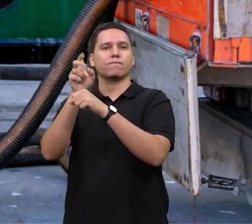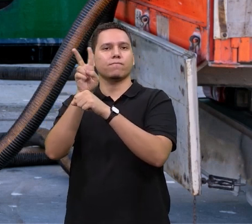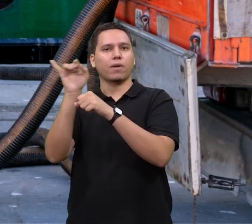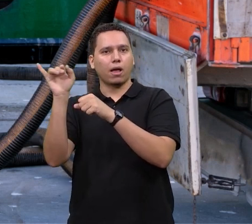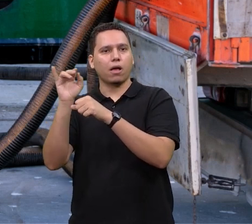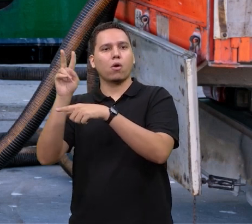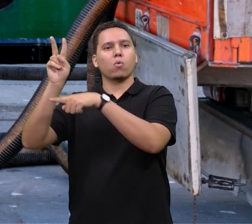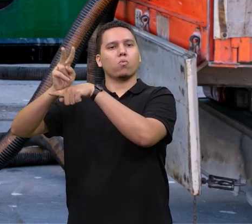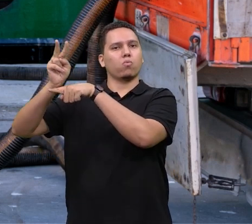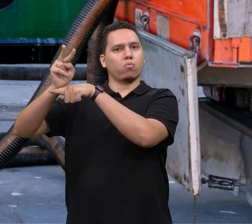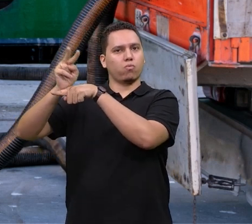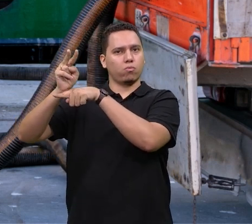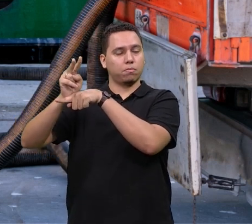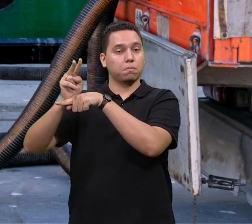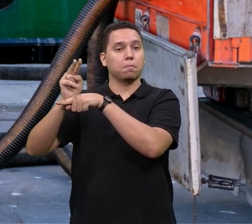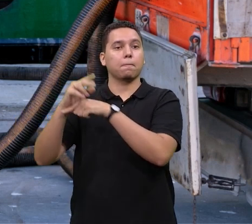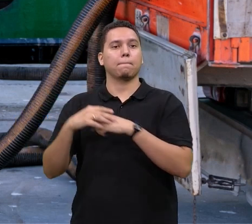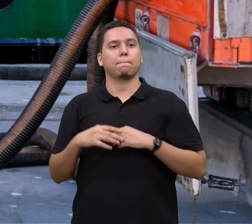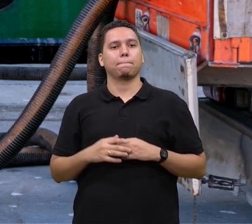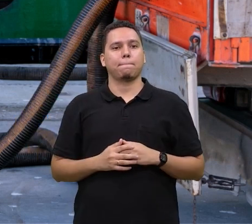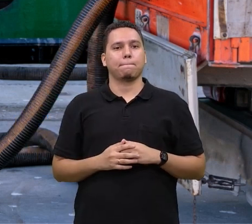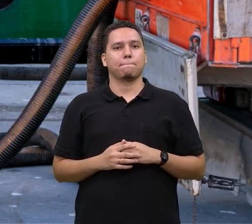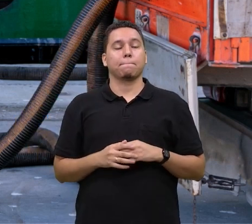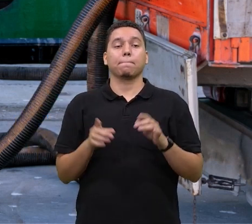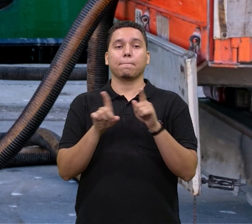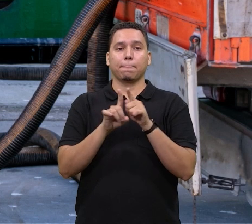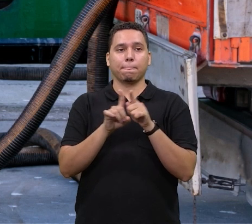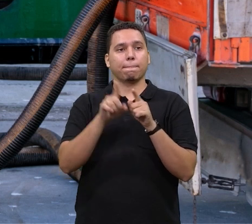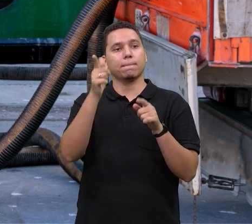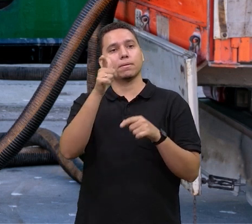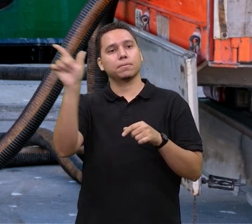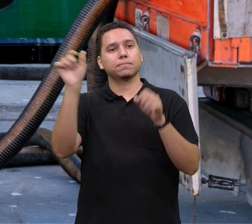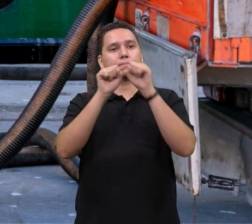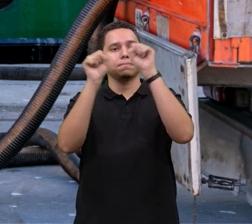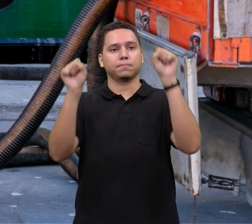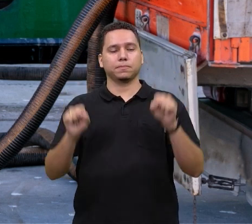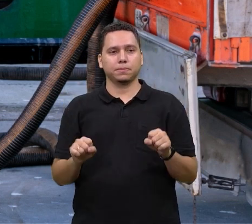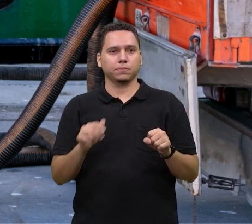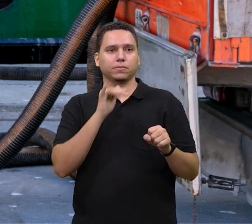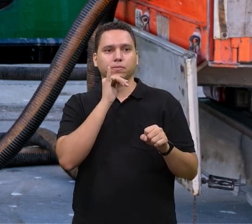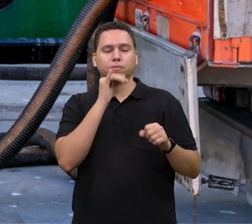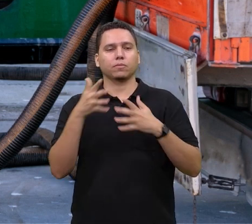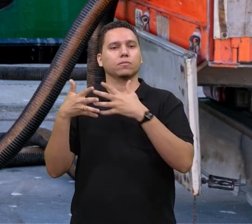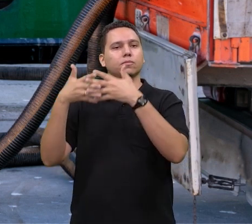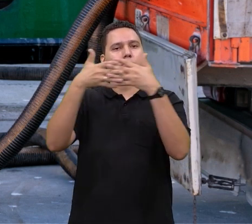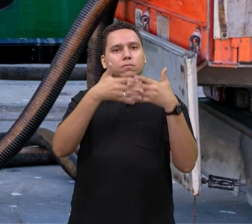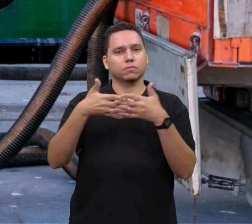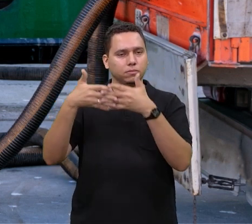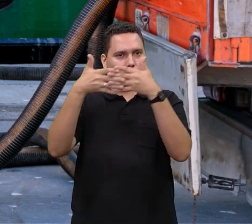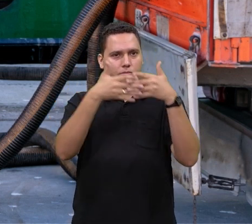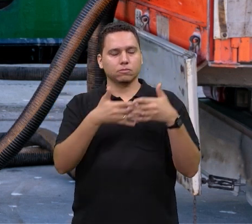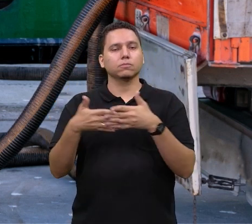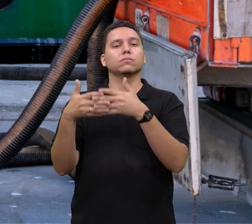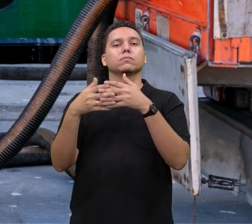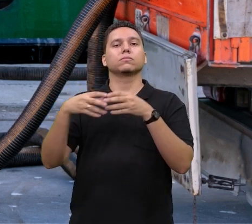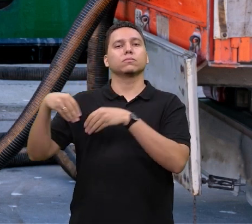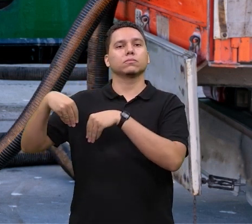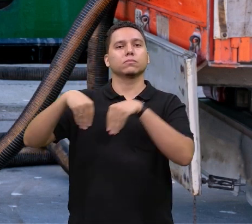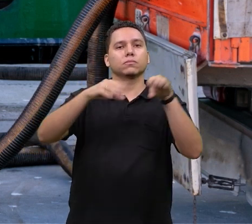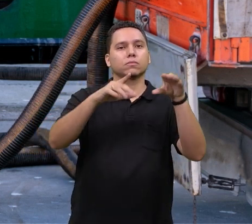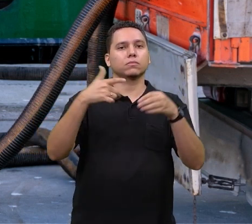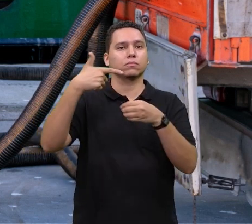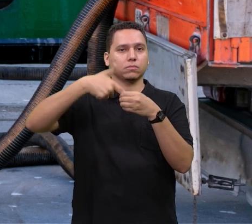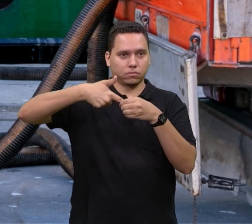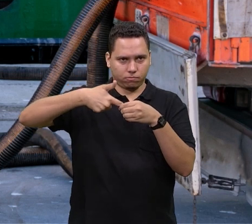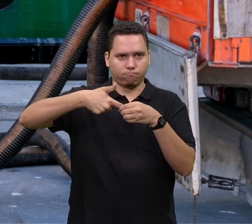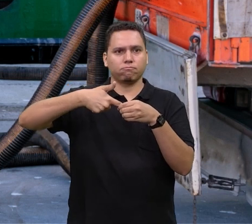que é interessante, que é o aterramento de caminhões que transportam combustível. Lembra, esses caminhões em movimento entram em contato com a área